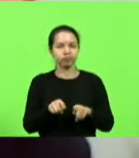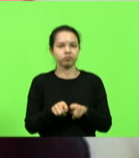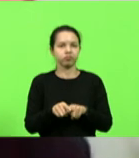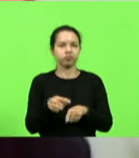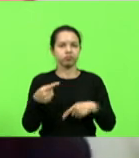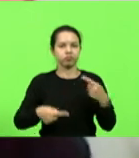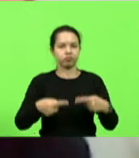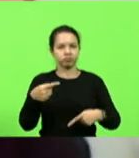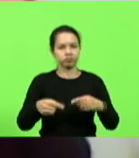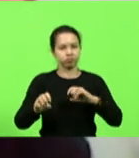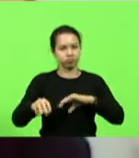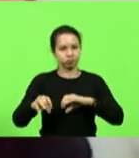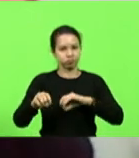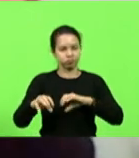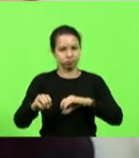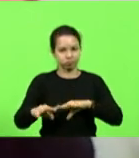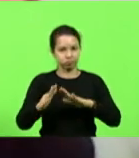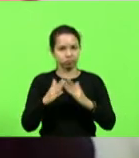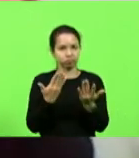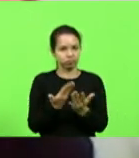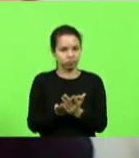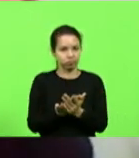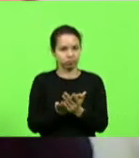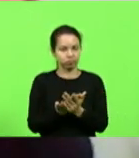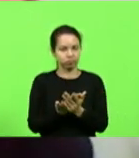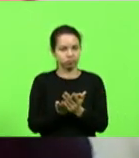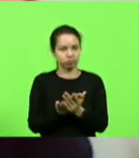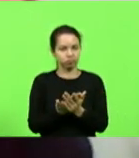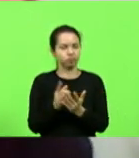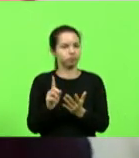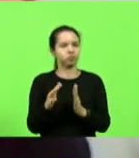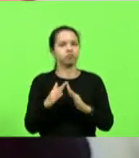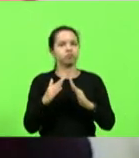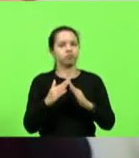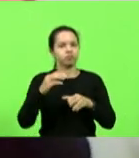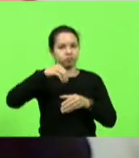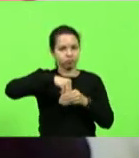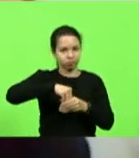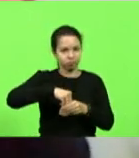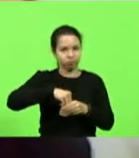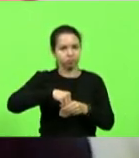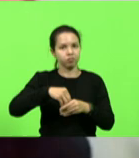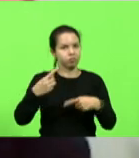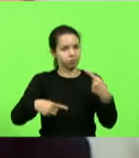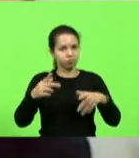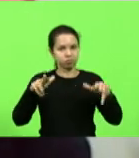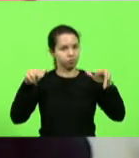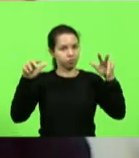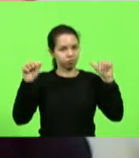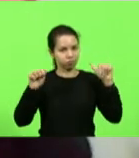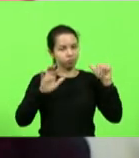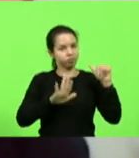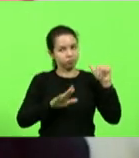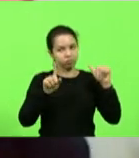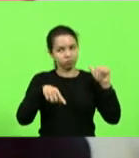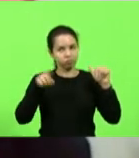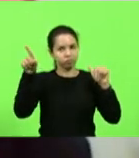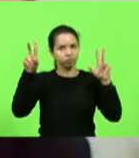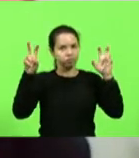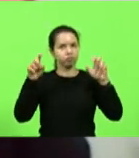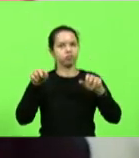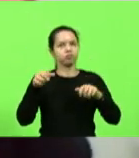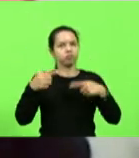nunca discutimos nas conferências de educação, e infelizmente é pauta, né, do Congresso Nacional,